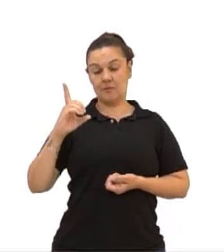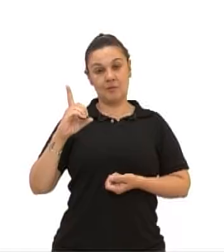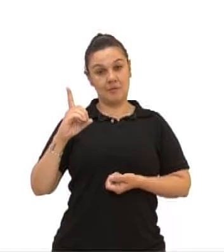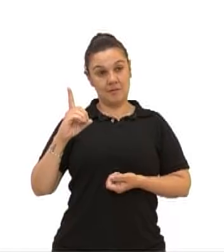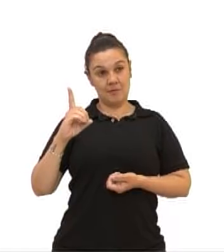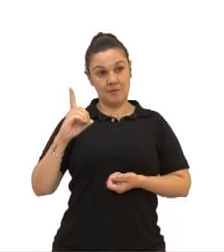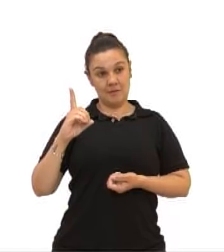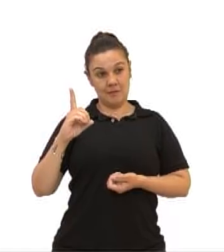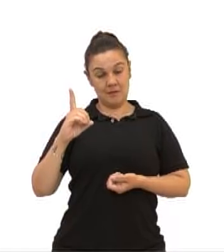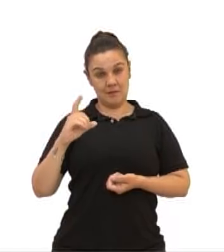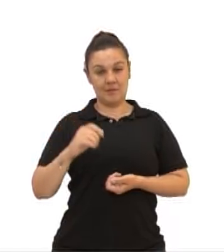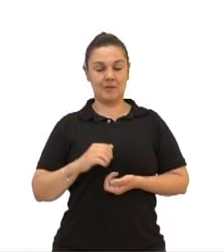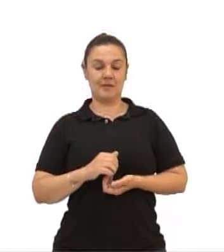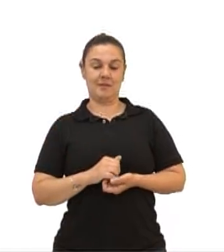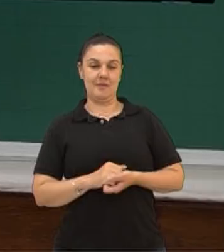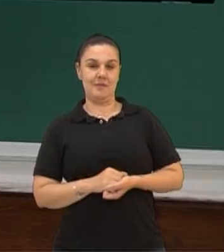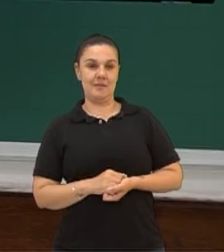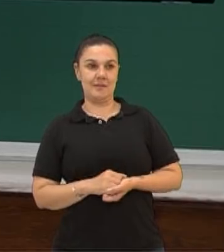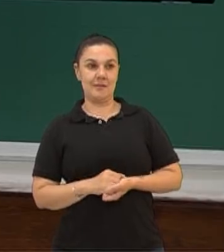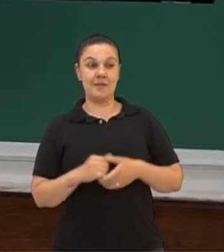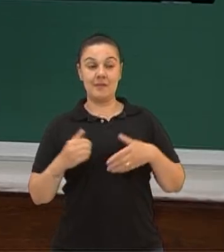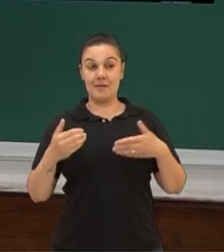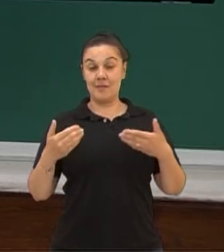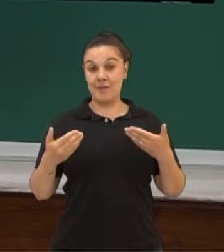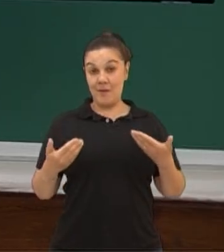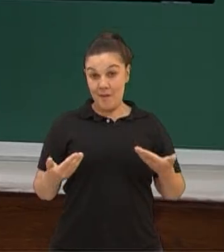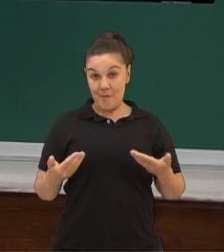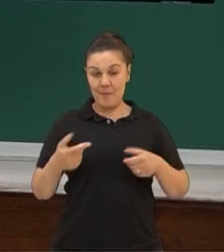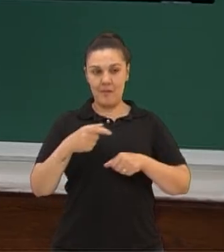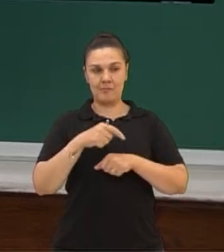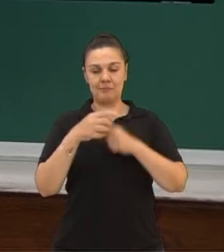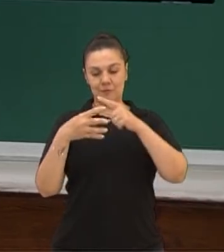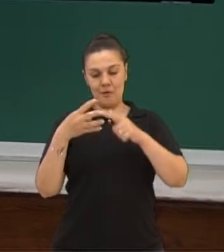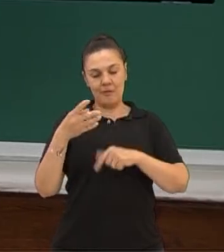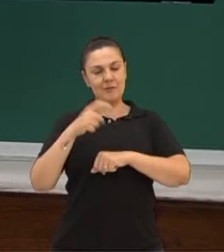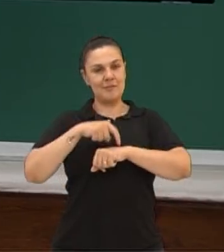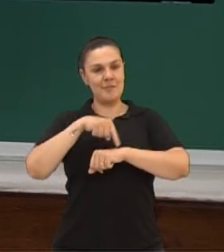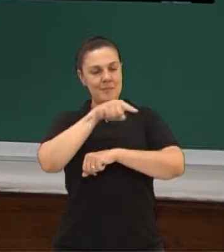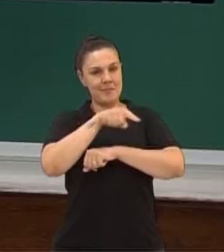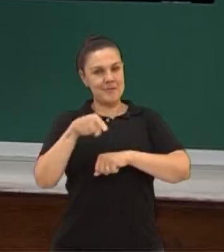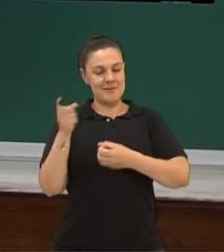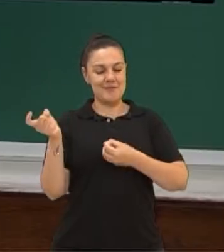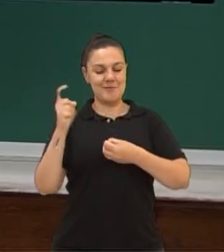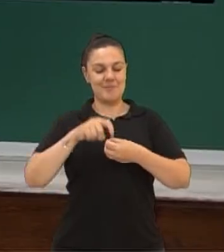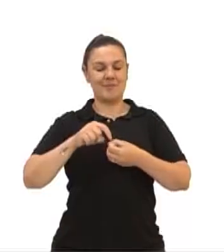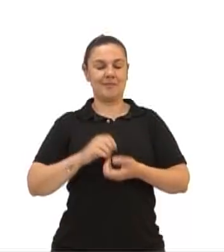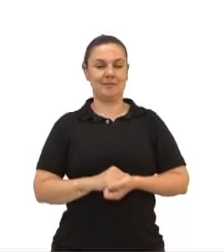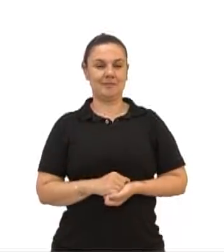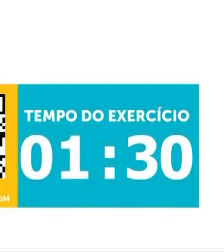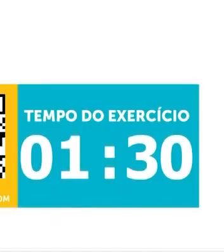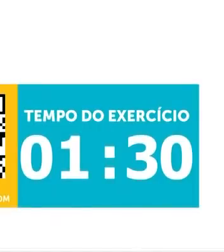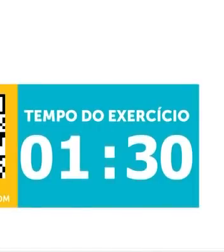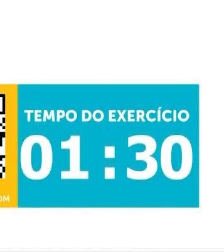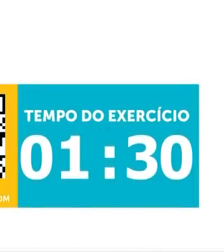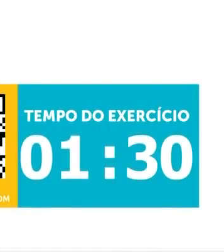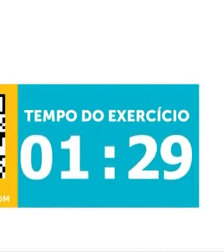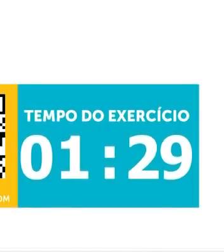ou no período tecnicista, alternativa D. Então, tem mais um tempinho para pensar e já voltamos.